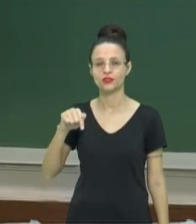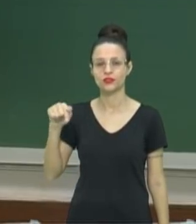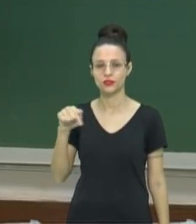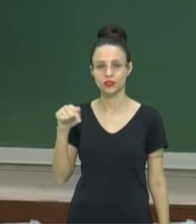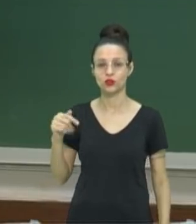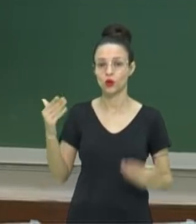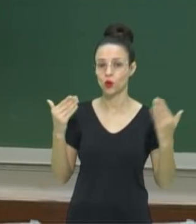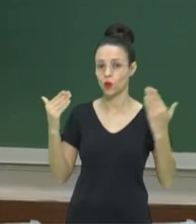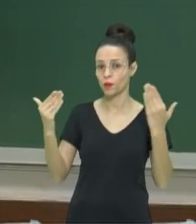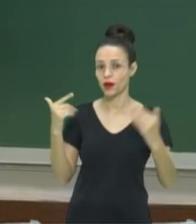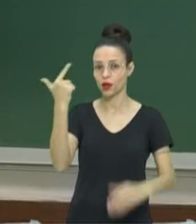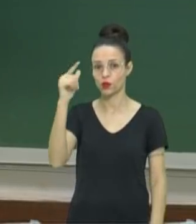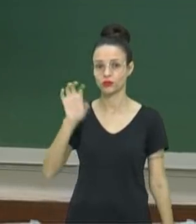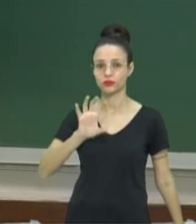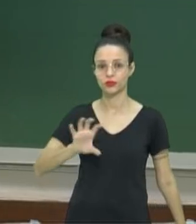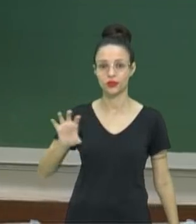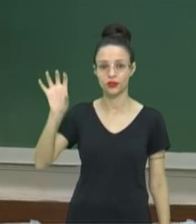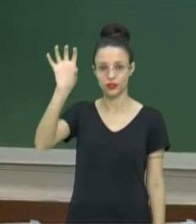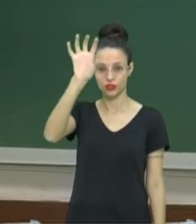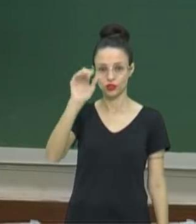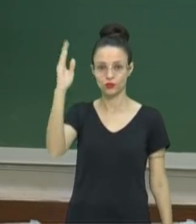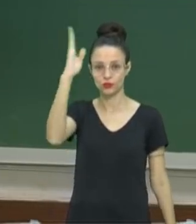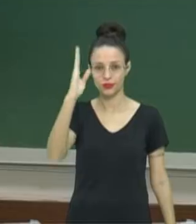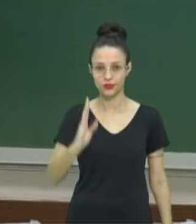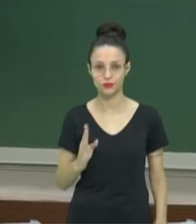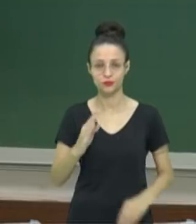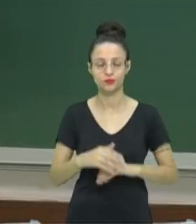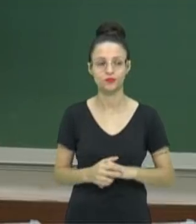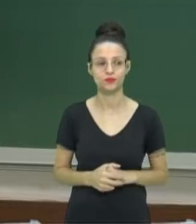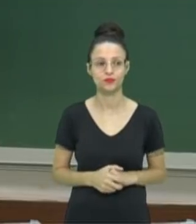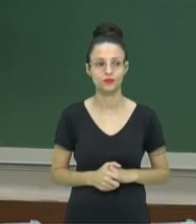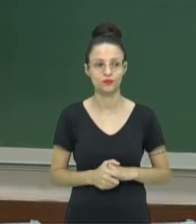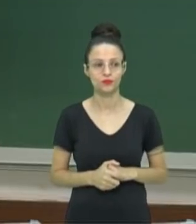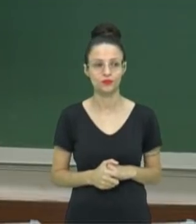0,477 comparado ali com outras regiões brasileiras.